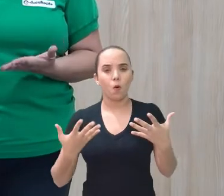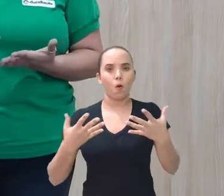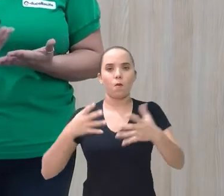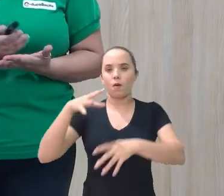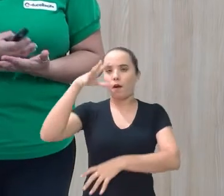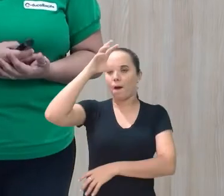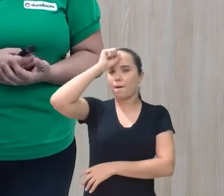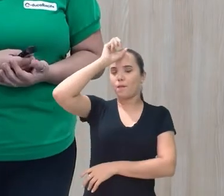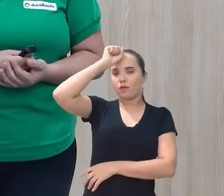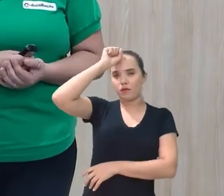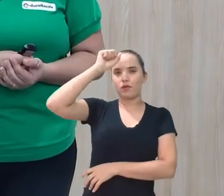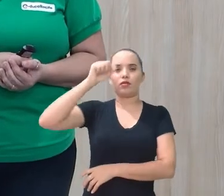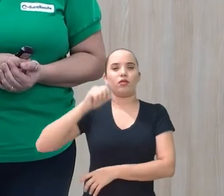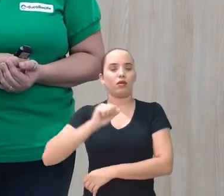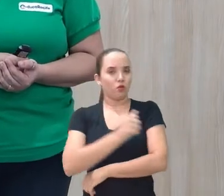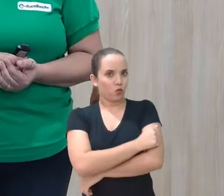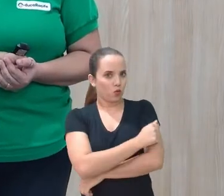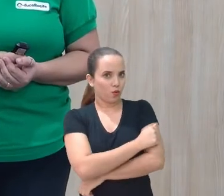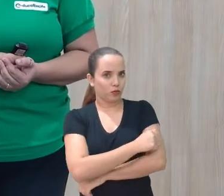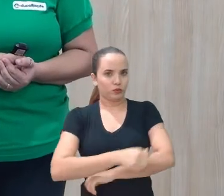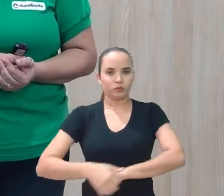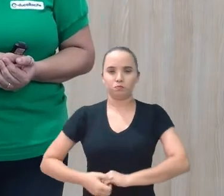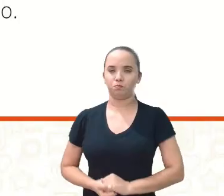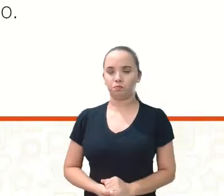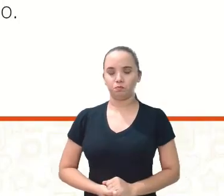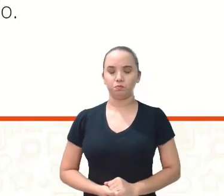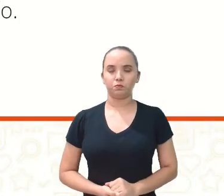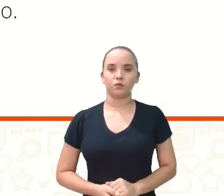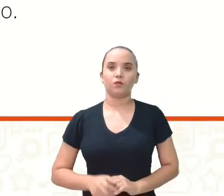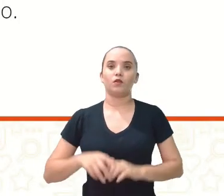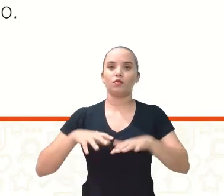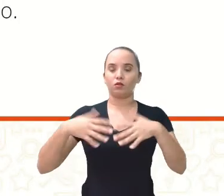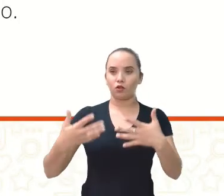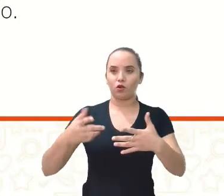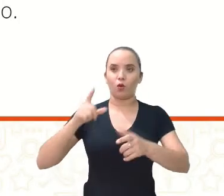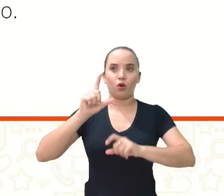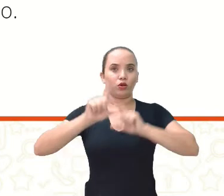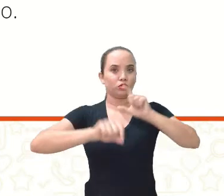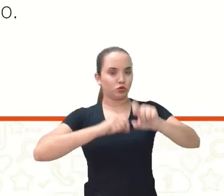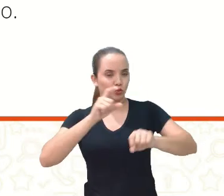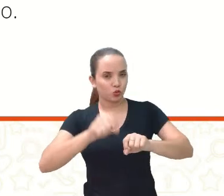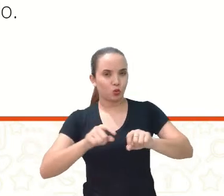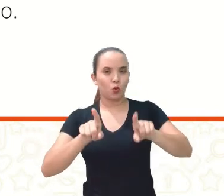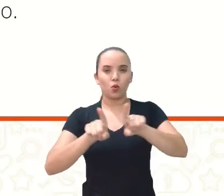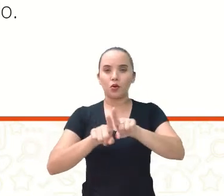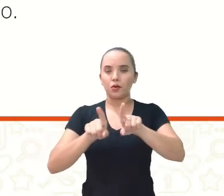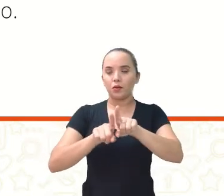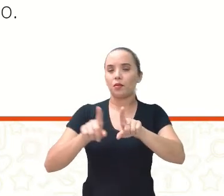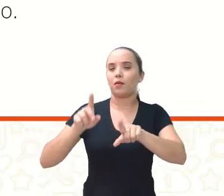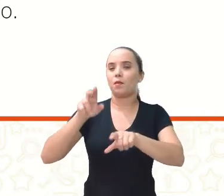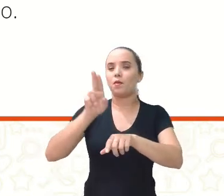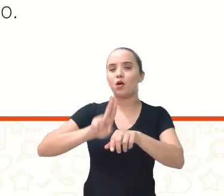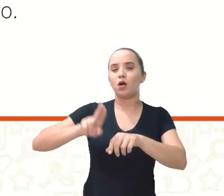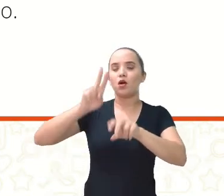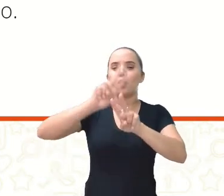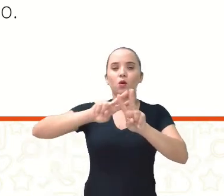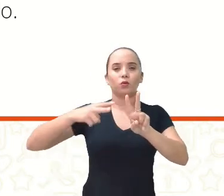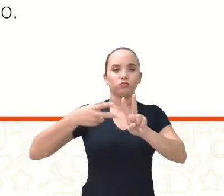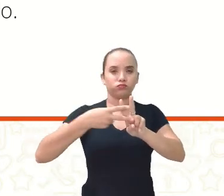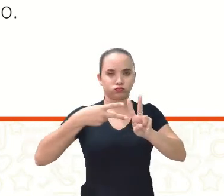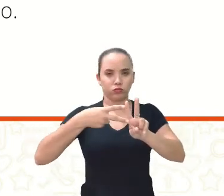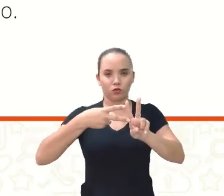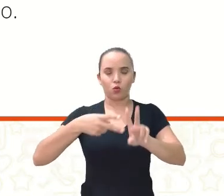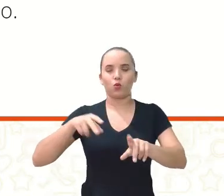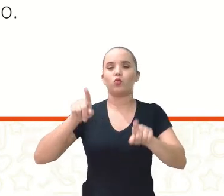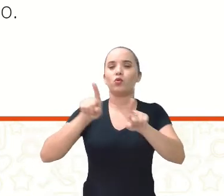a aprendizagem desses estudantes? Então, alternativas e recursos. O material escolar